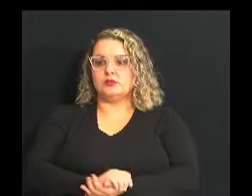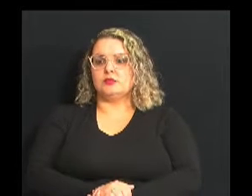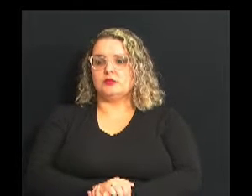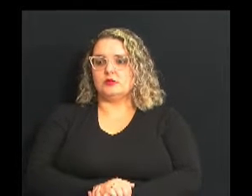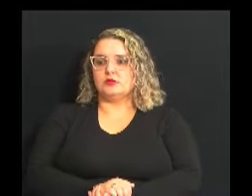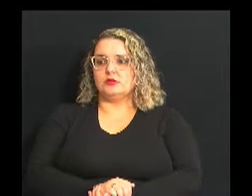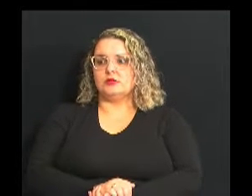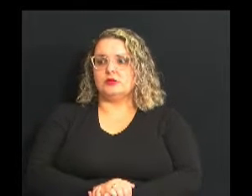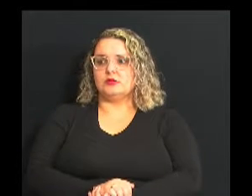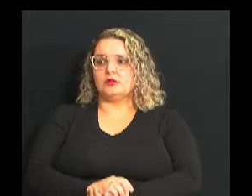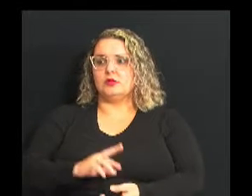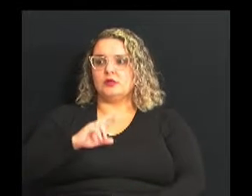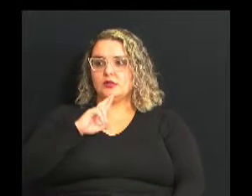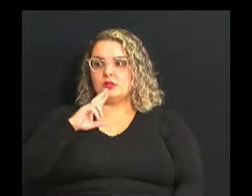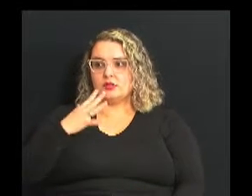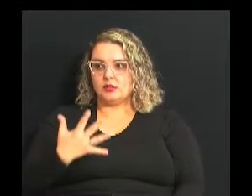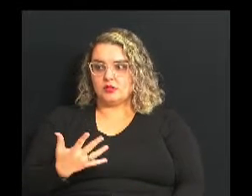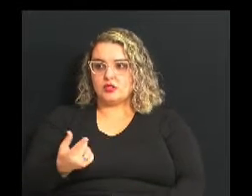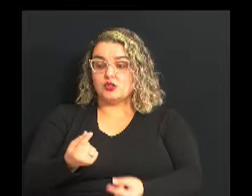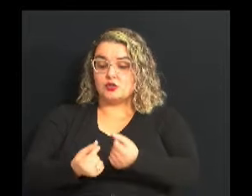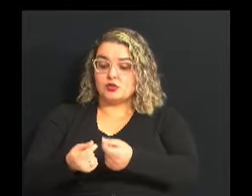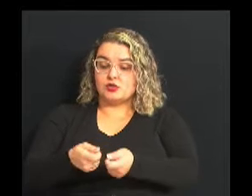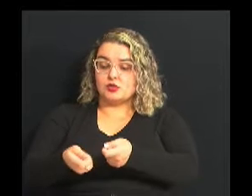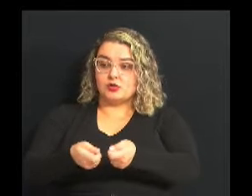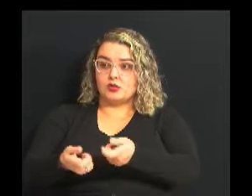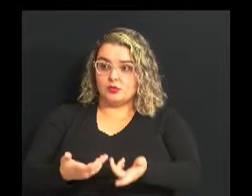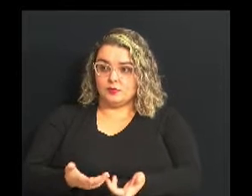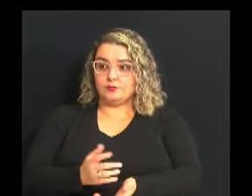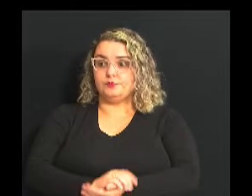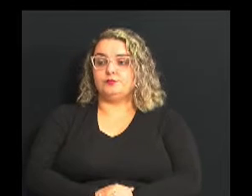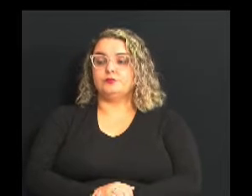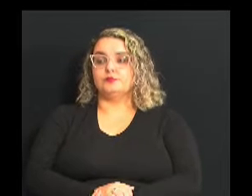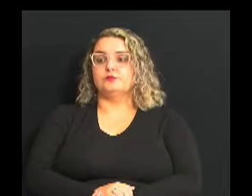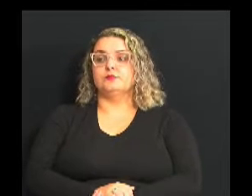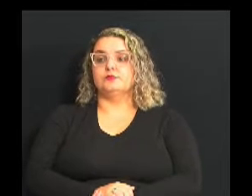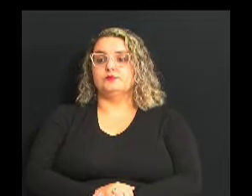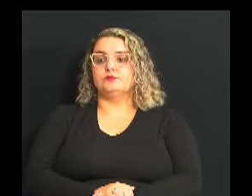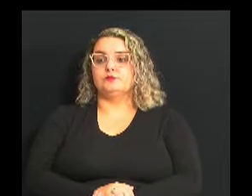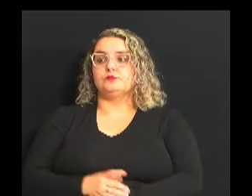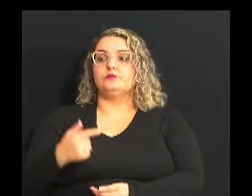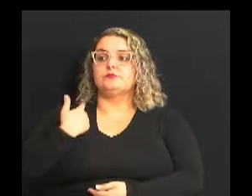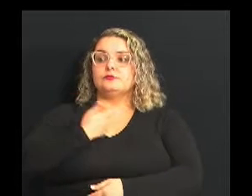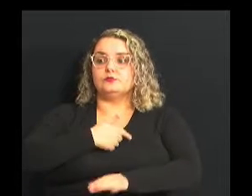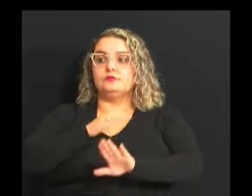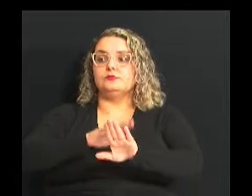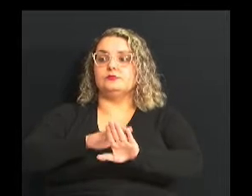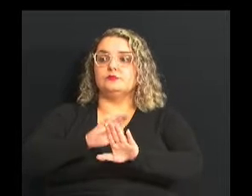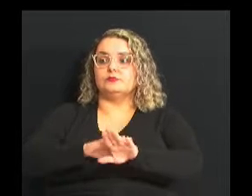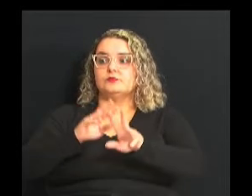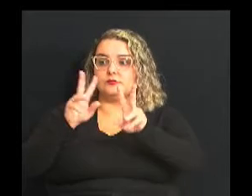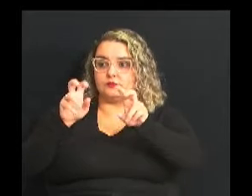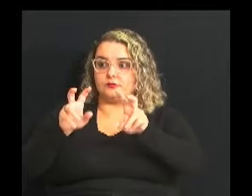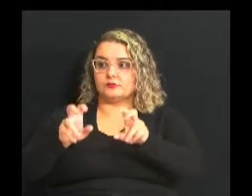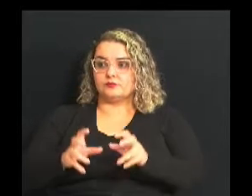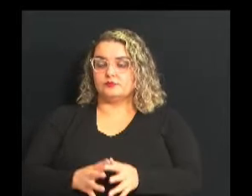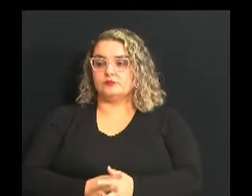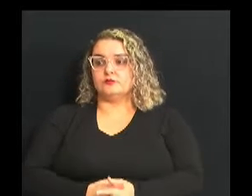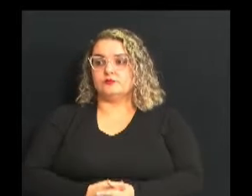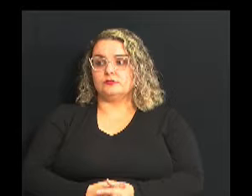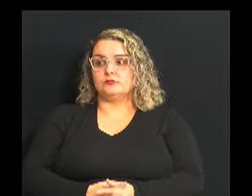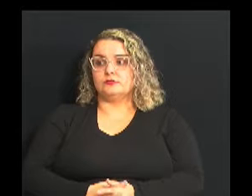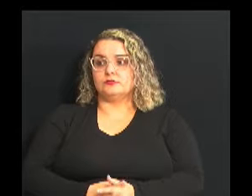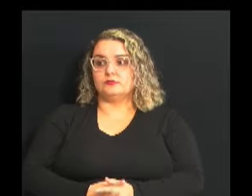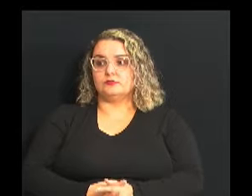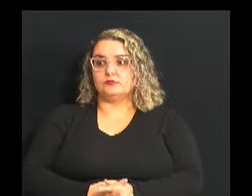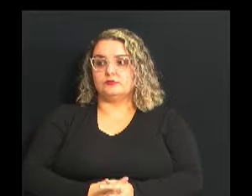em economia à organização, né? Nisso, nós estamos atuando bastante na questão de